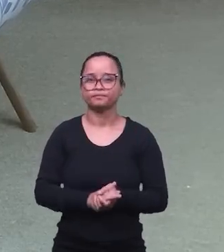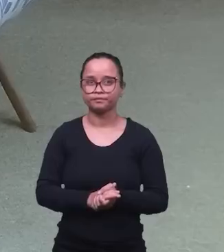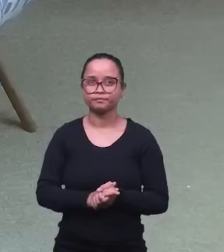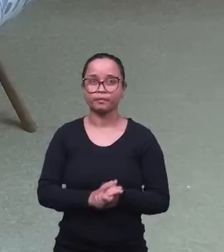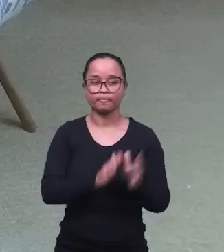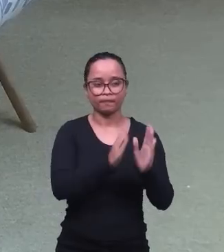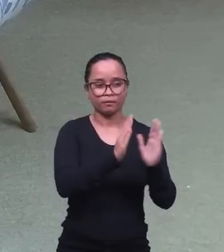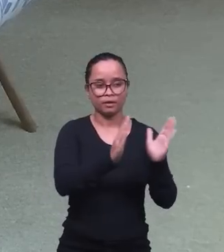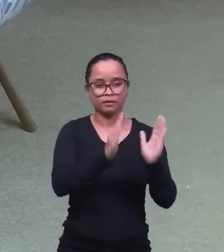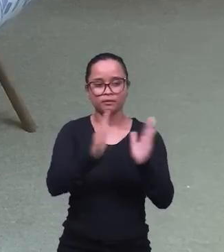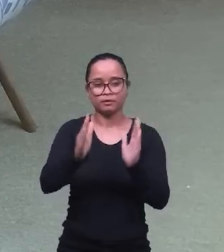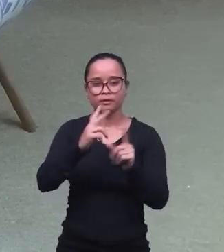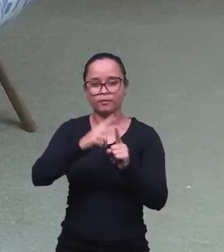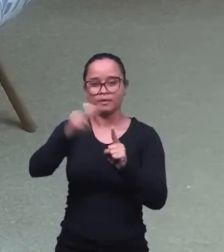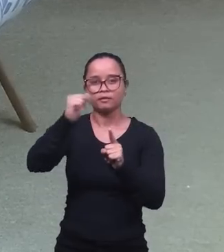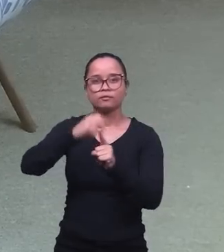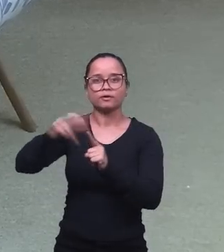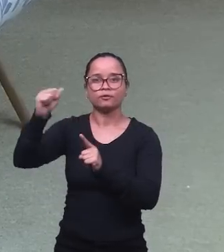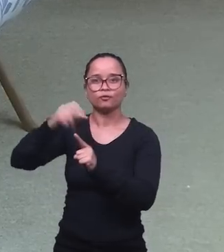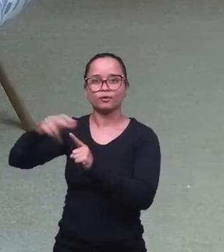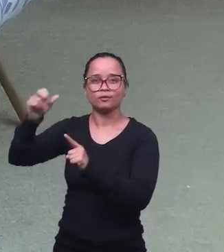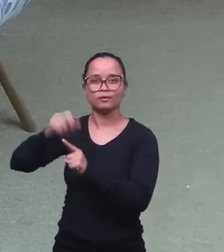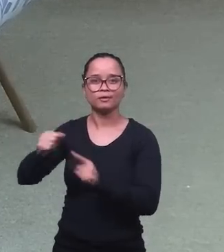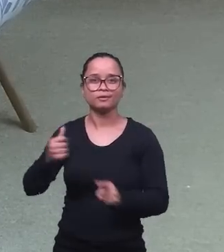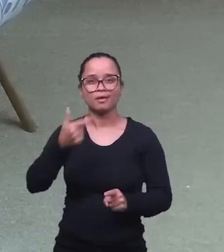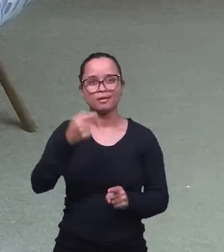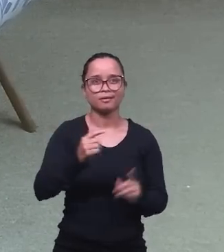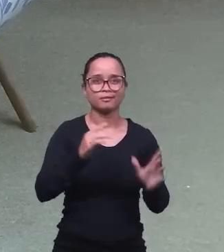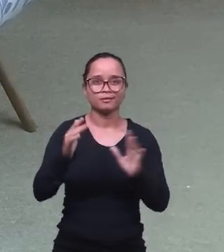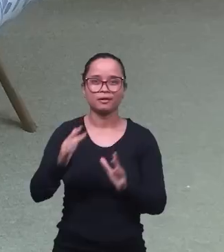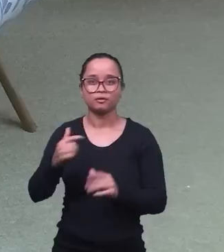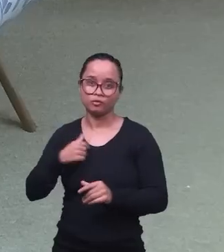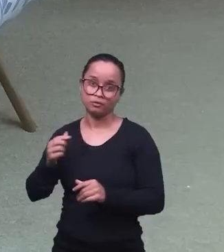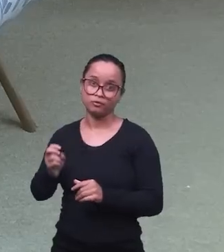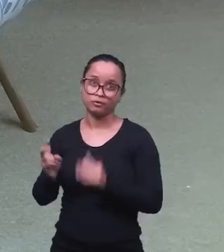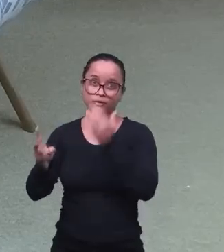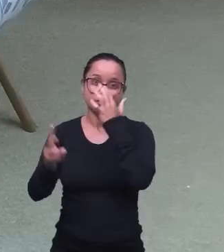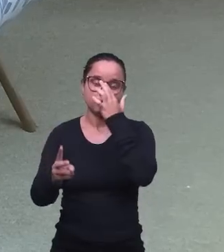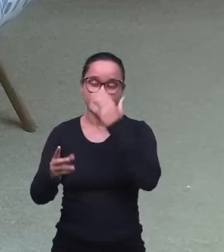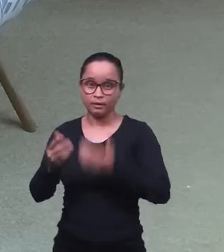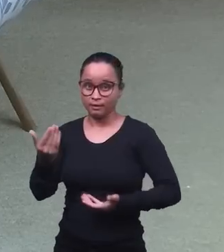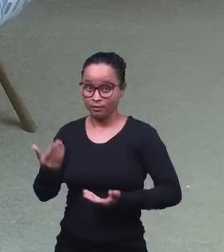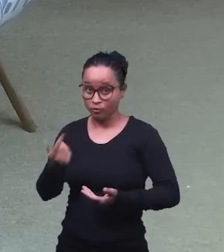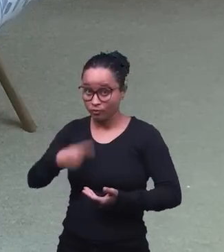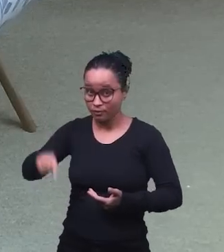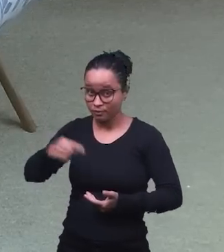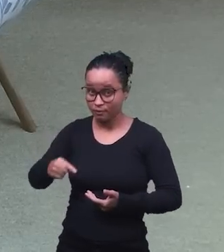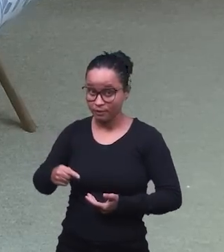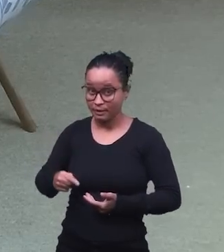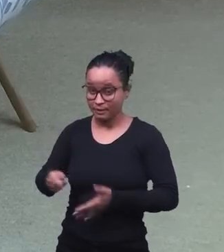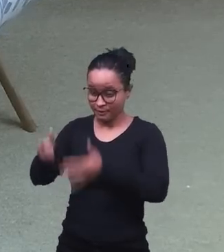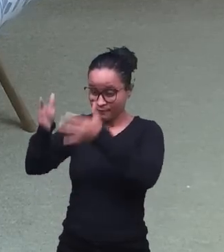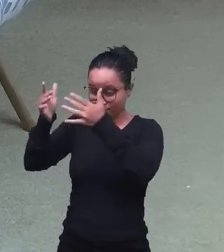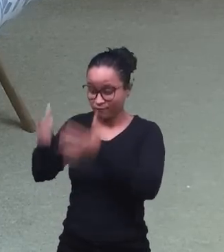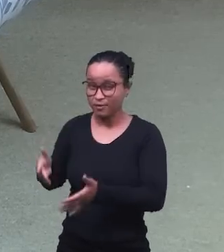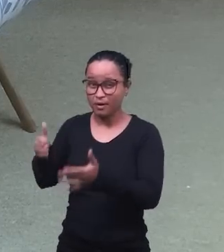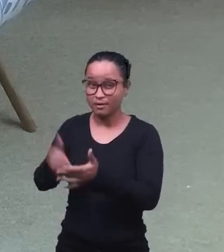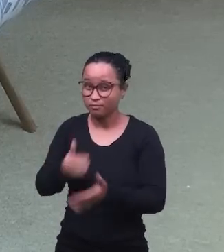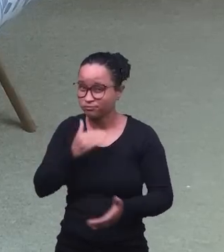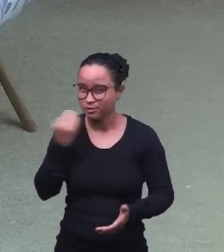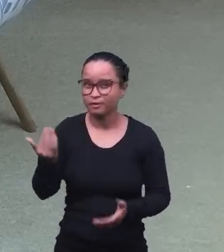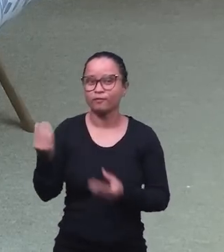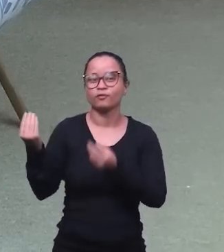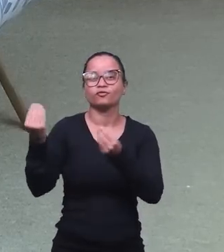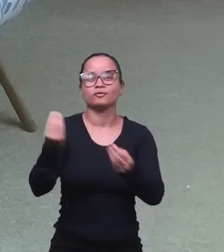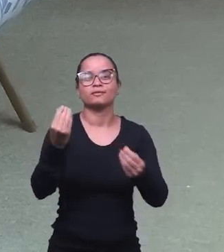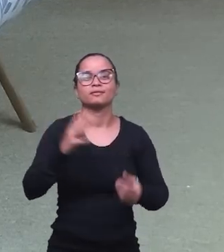ela foi passando, mas ela foi vencendo. São os remanescentes. ser fiel até a morte, dar-te a coroa da